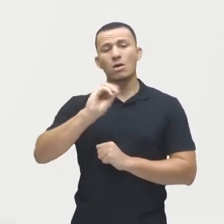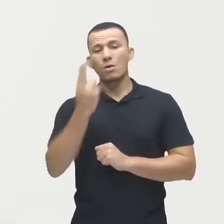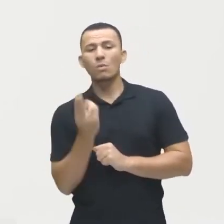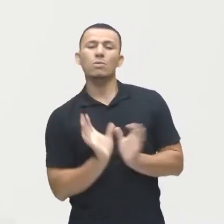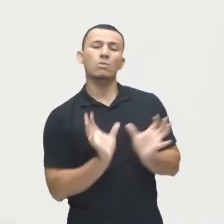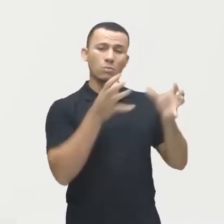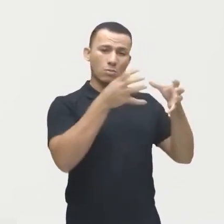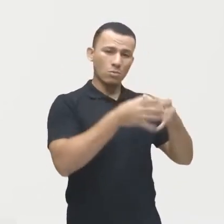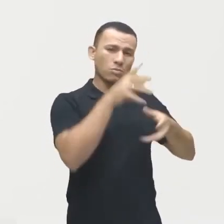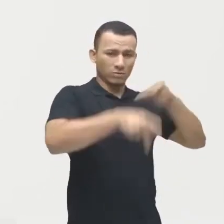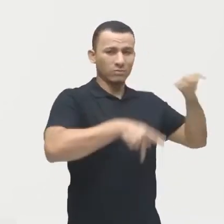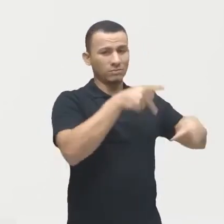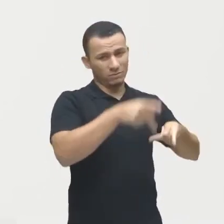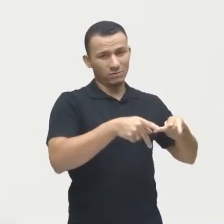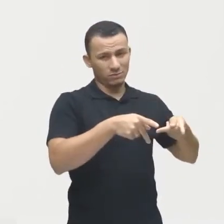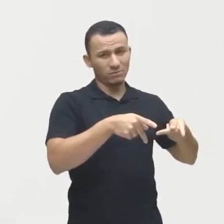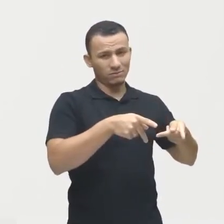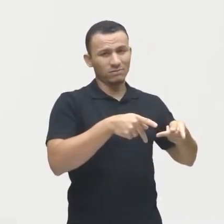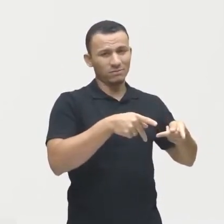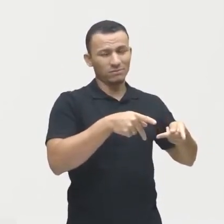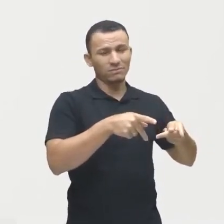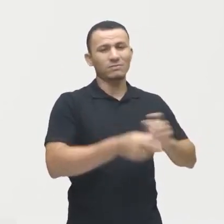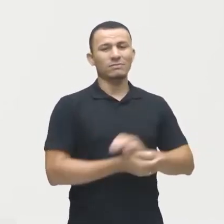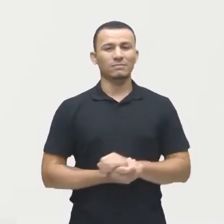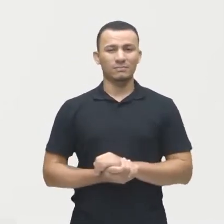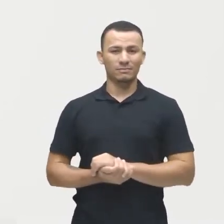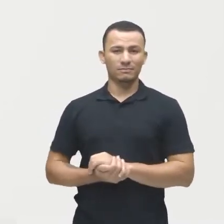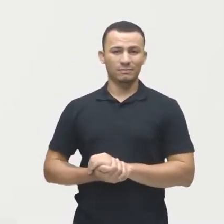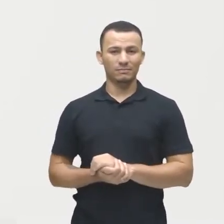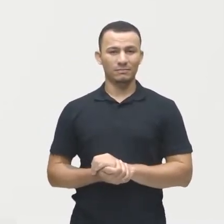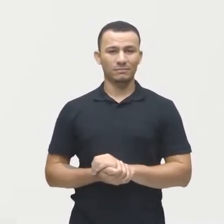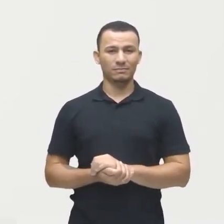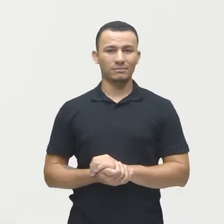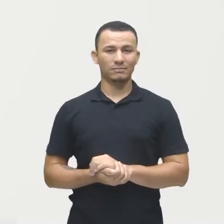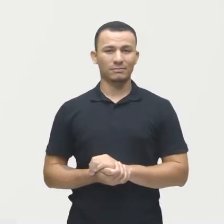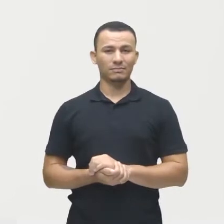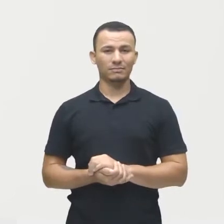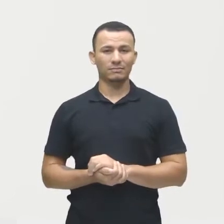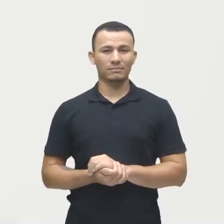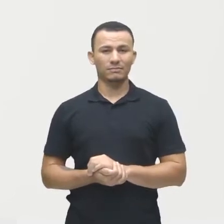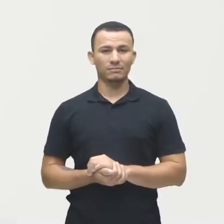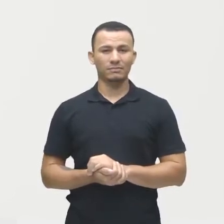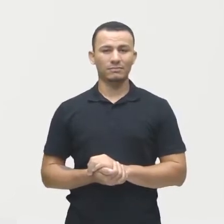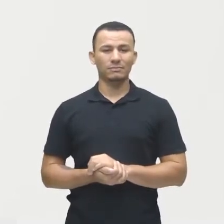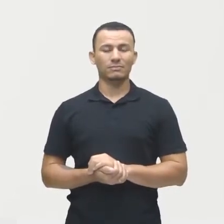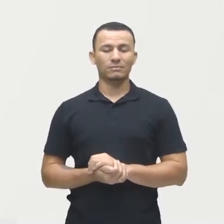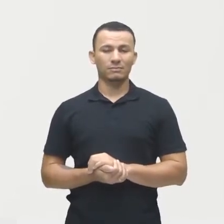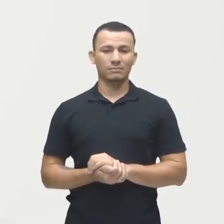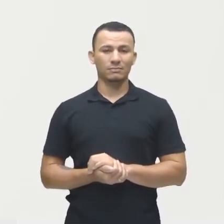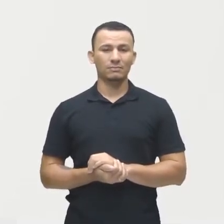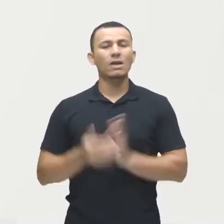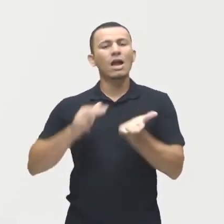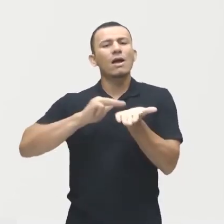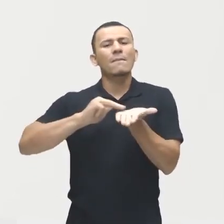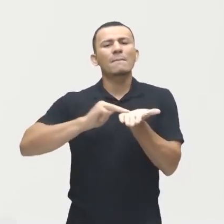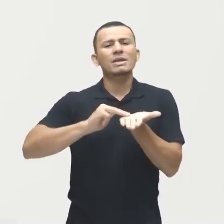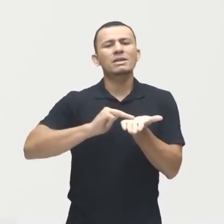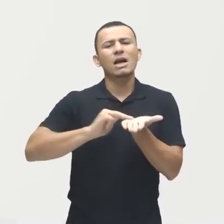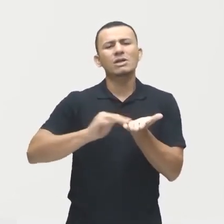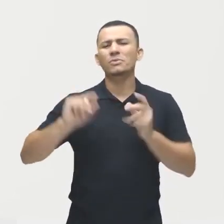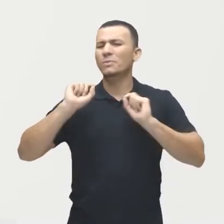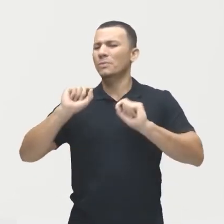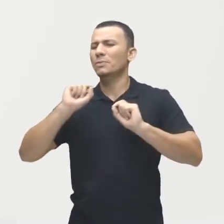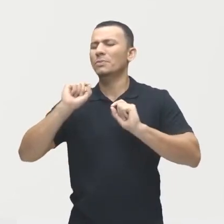podem ser várias pessoas, um grupo de pessoas, enfim? Ok. A mensagem. O que é a